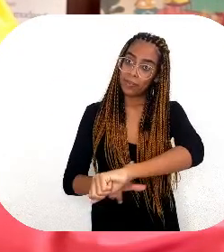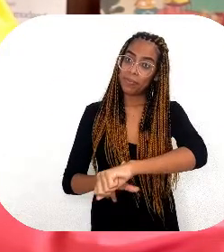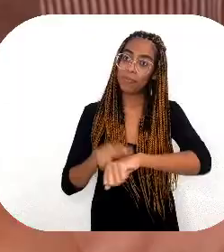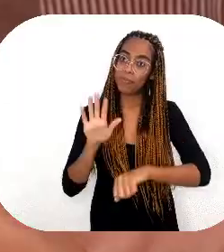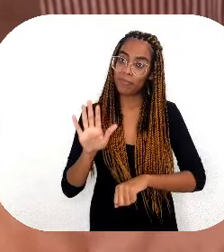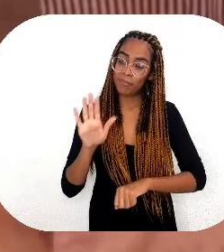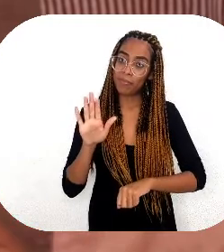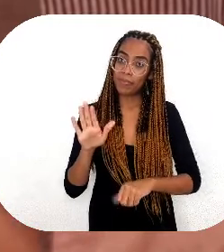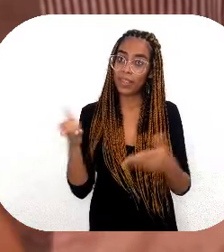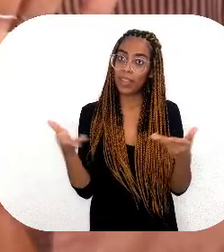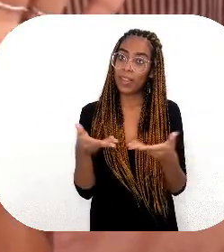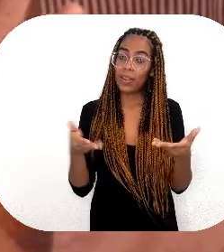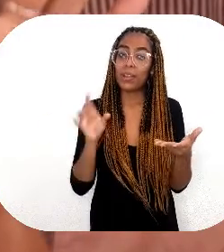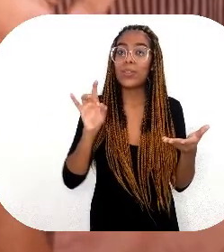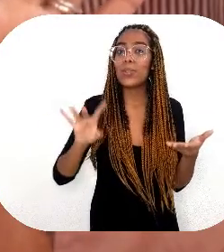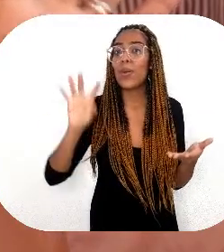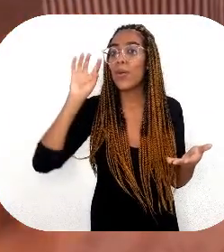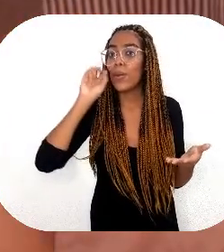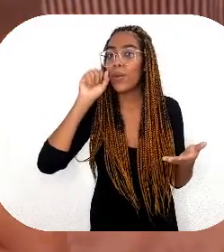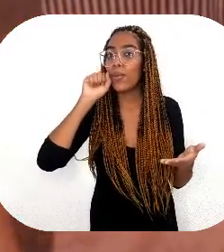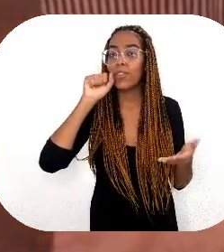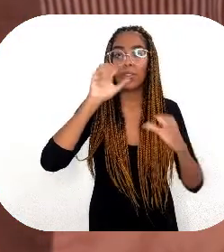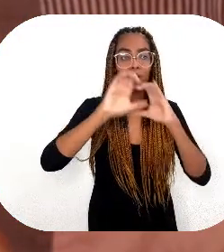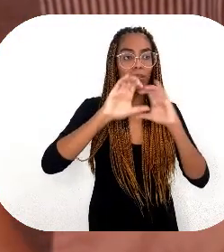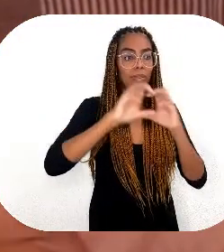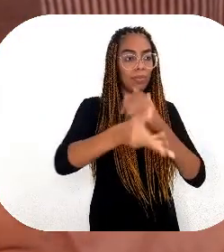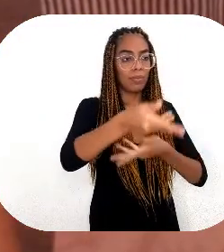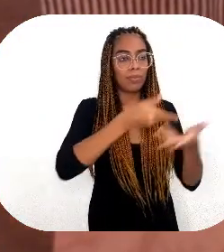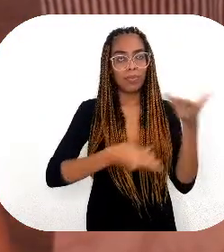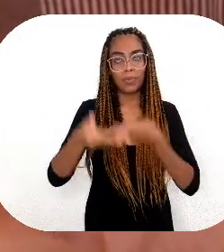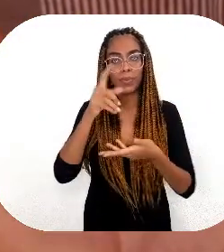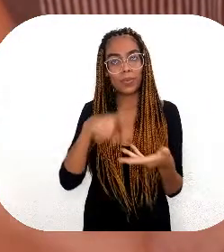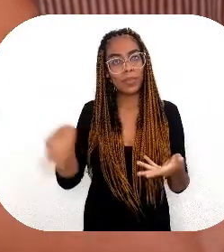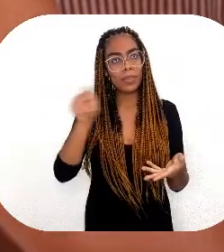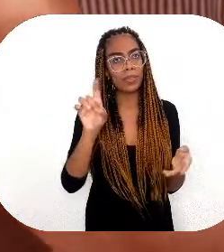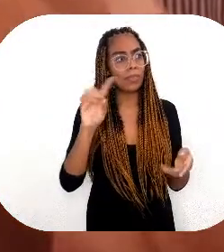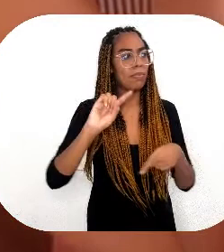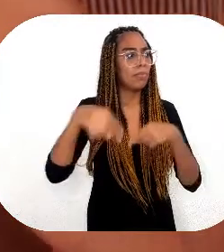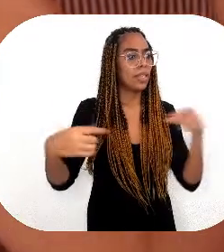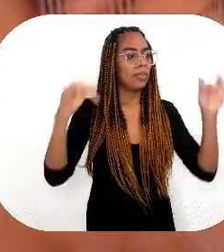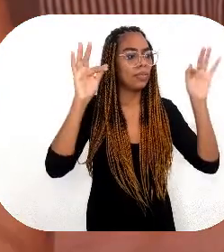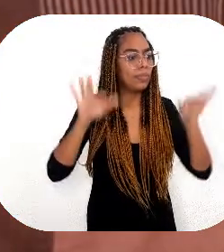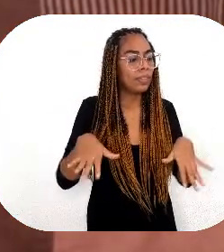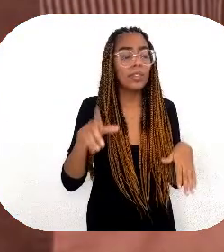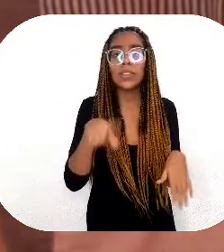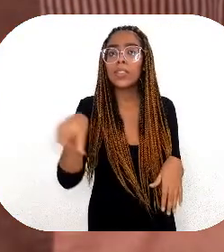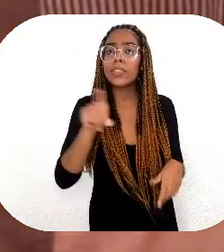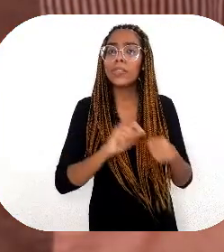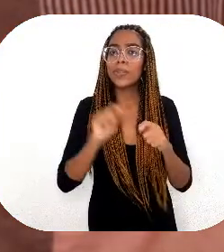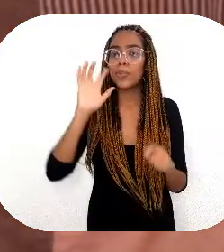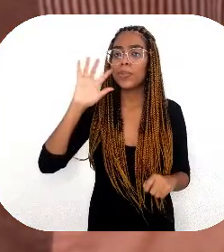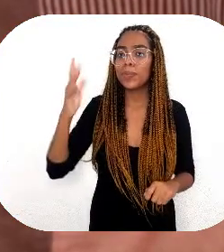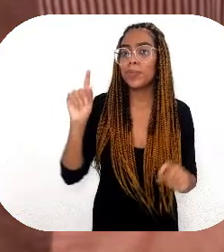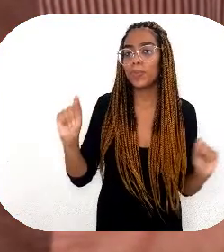mas calma, não acabou. Como eu disse, estamos aqui para ouvir e contar histórias. E vocês,